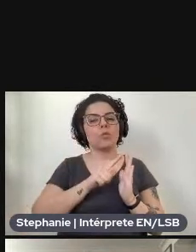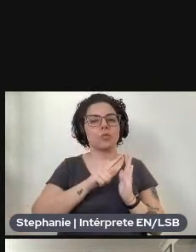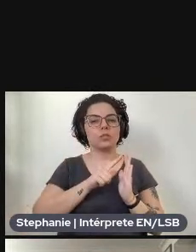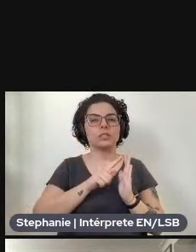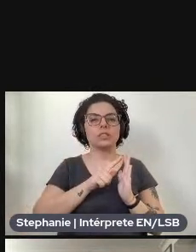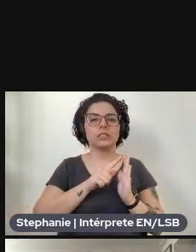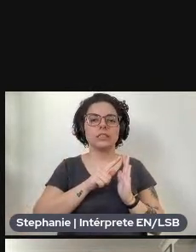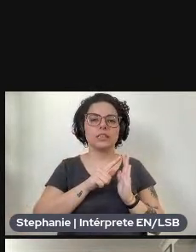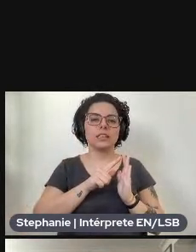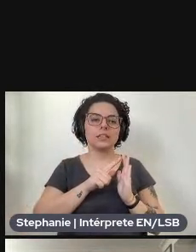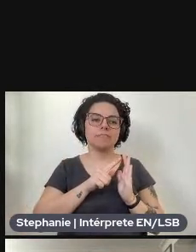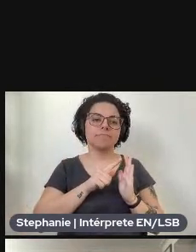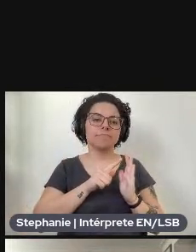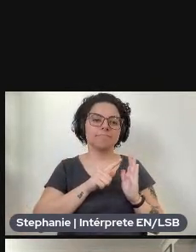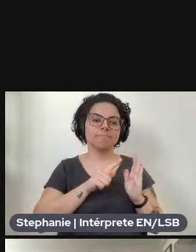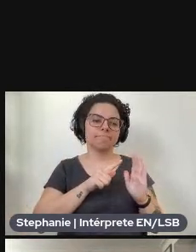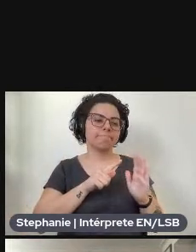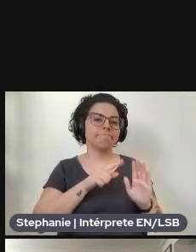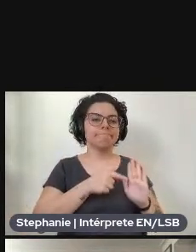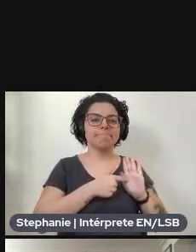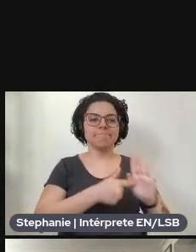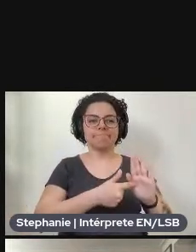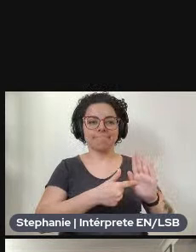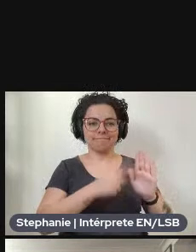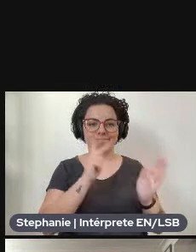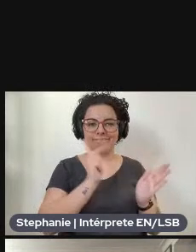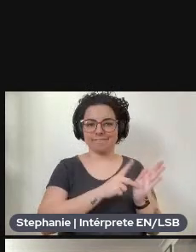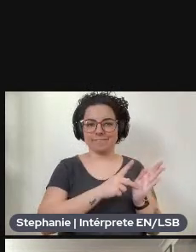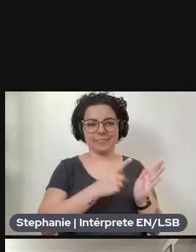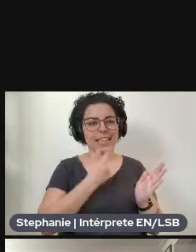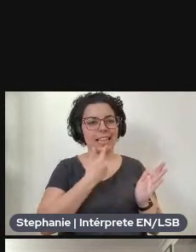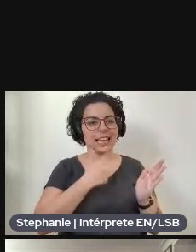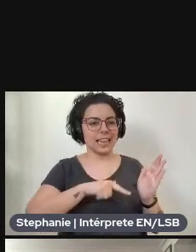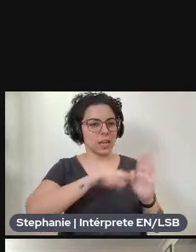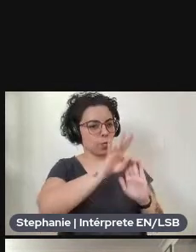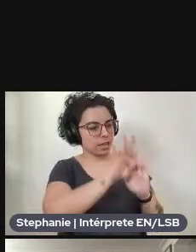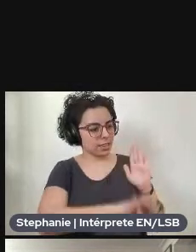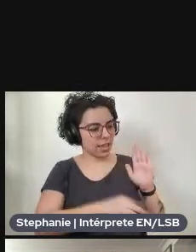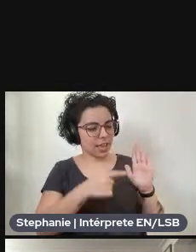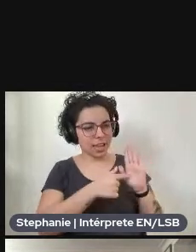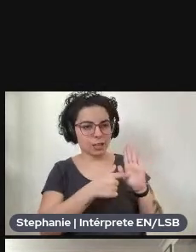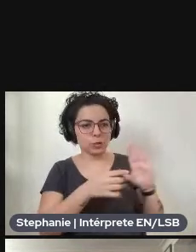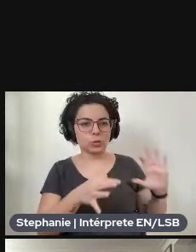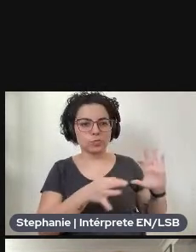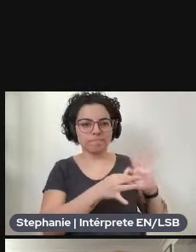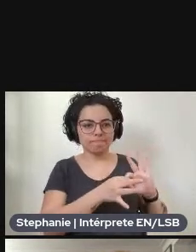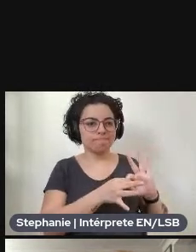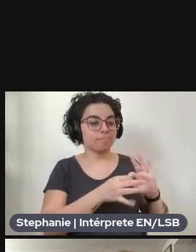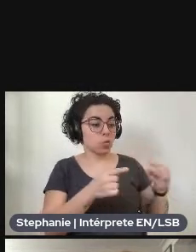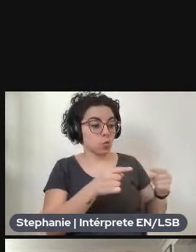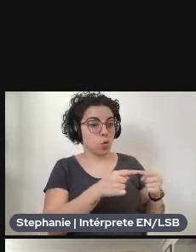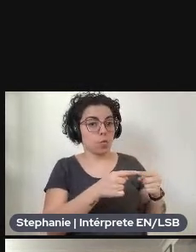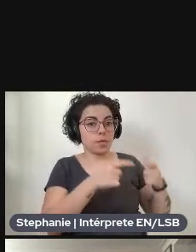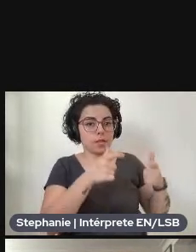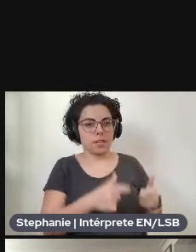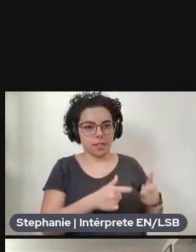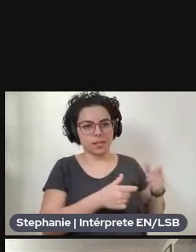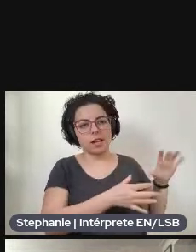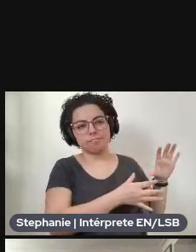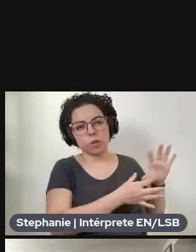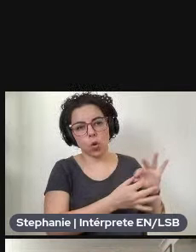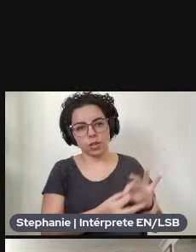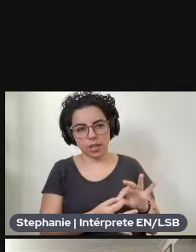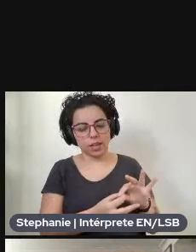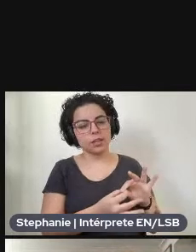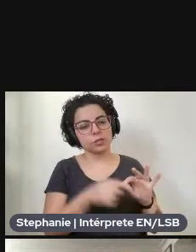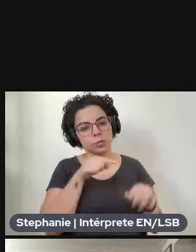enquanto tipos de textos, enquanto textos particulares de um determinado tipo, que são